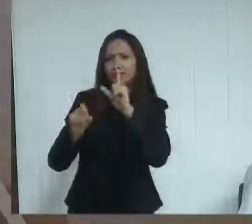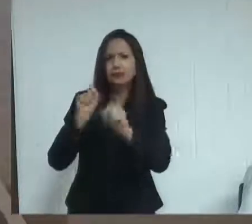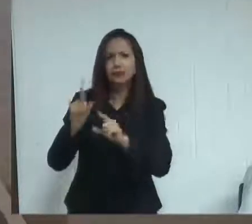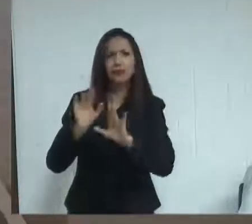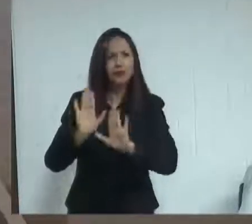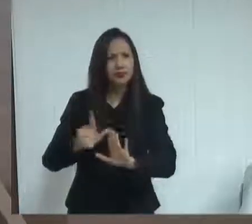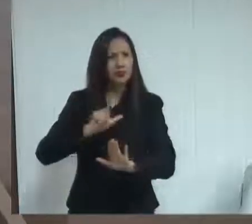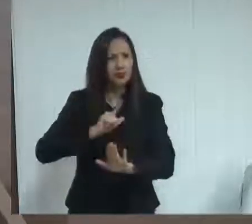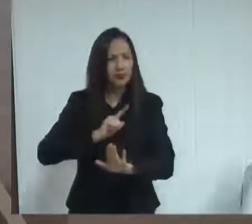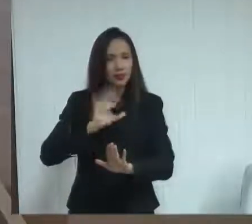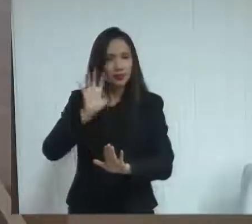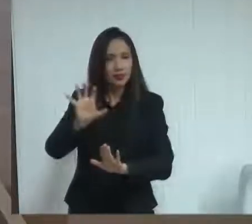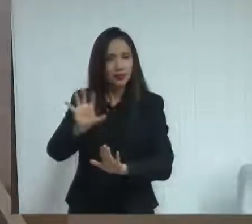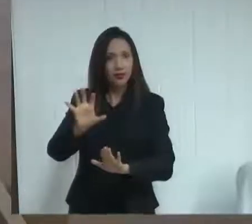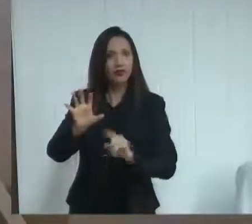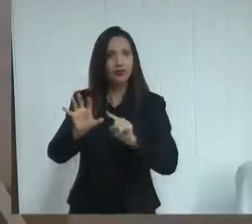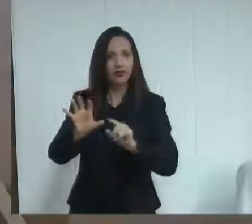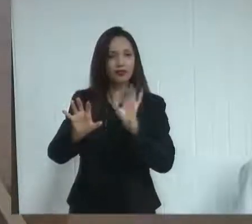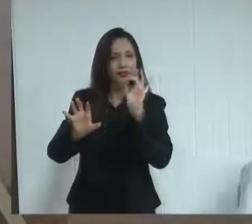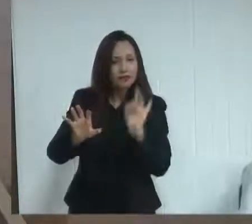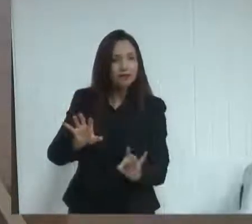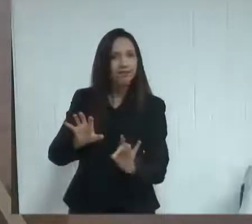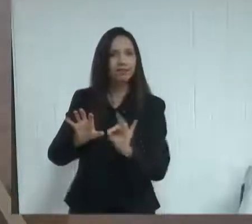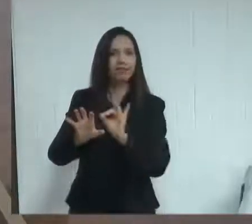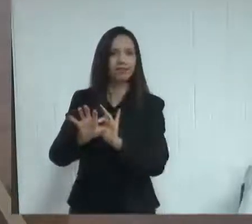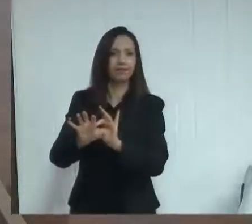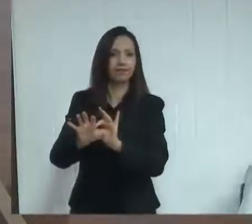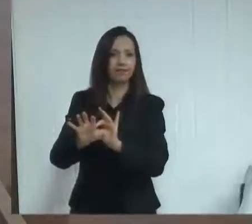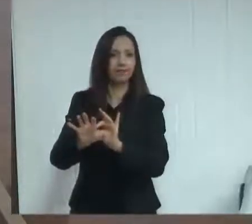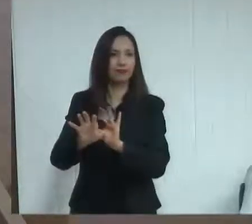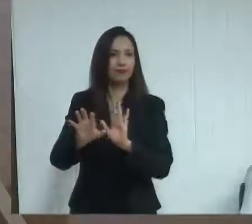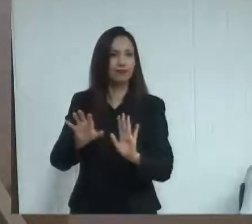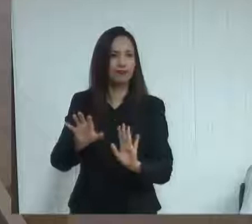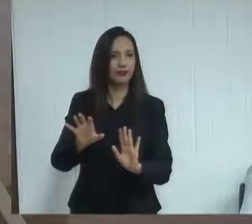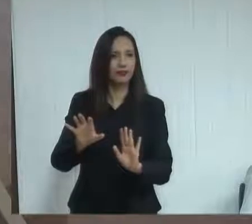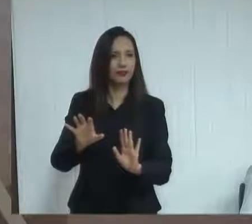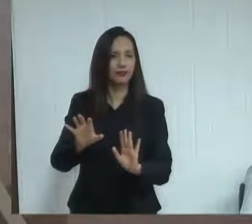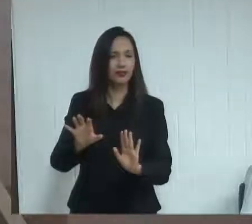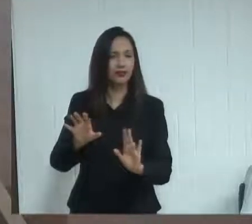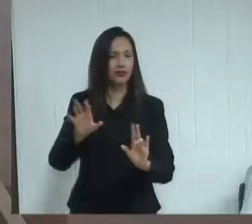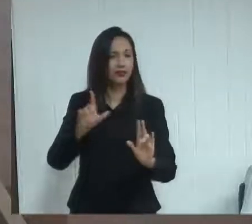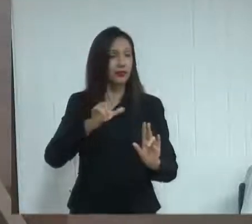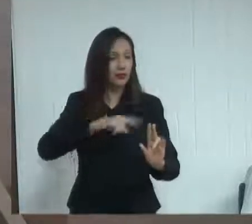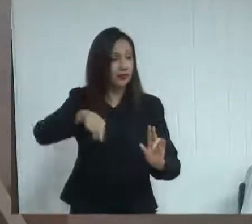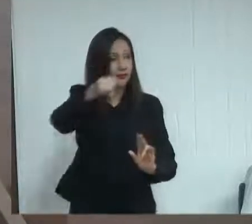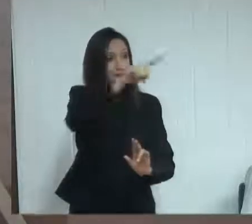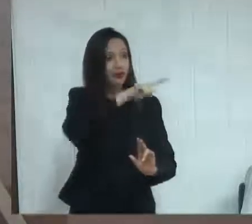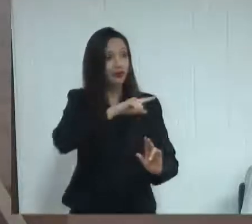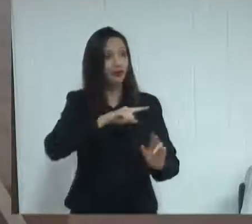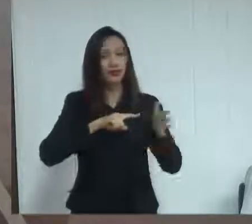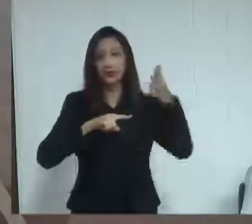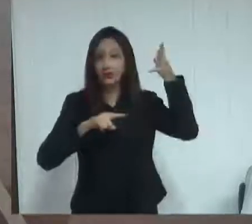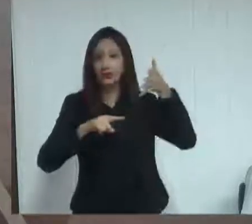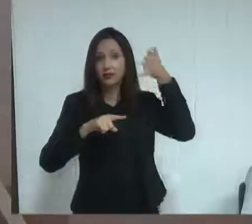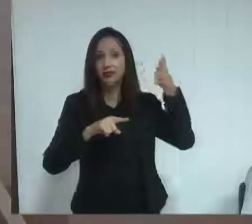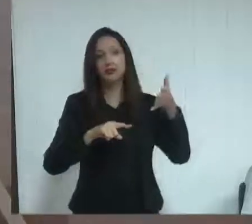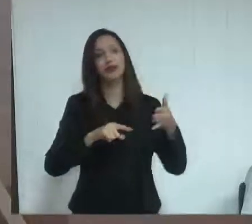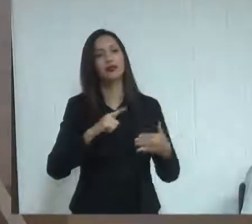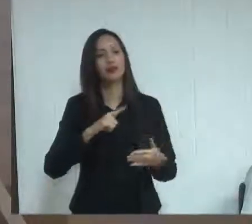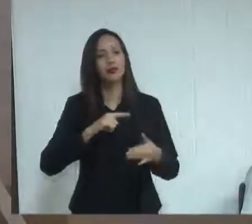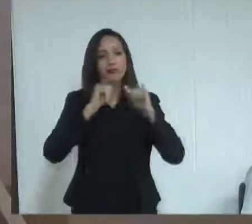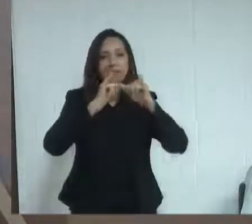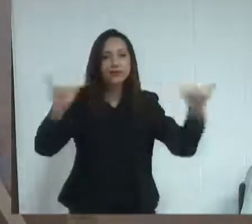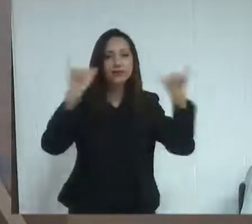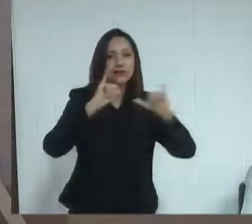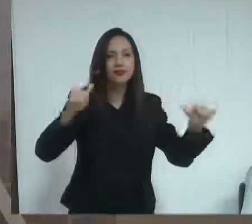faça em cima do que é a realidade. Então, quando se diz que a Câmara votou, a Câmara aprovou em